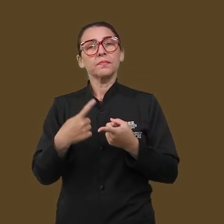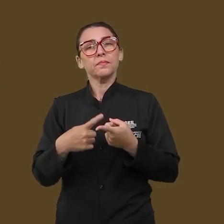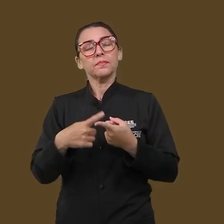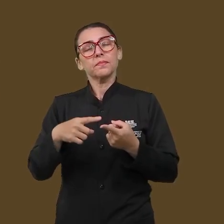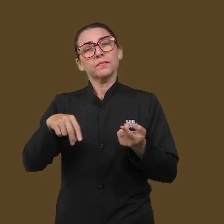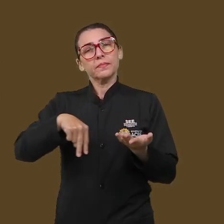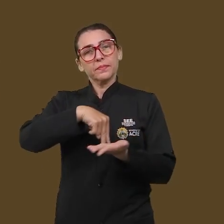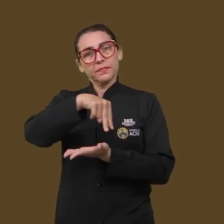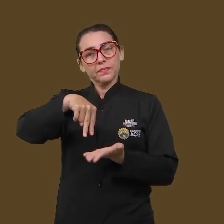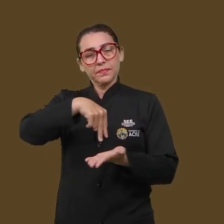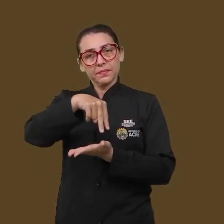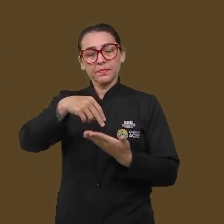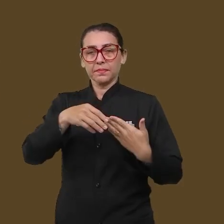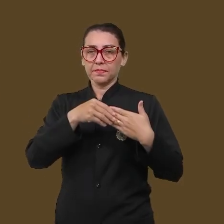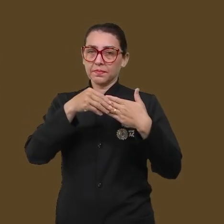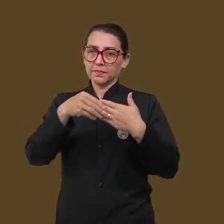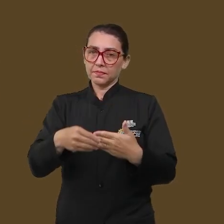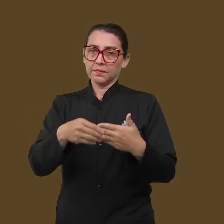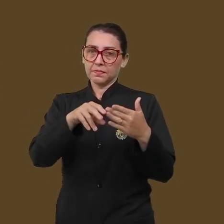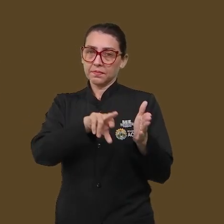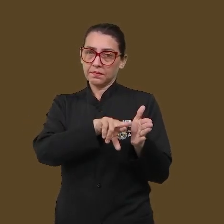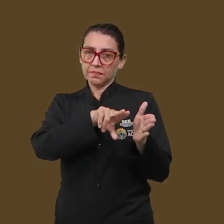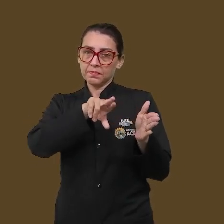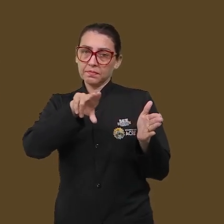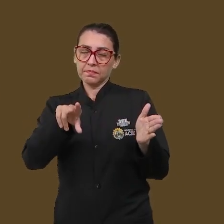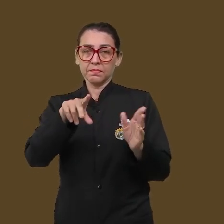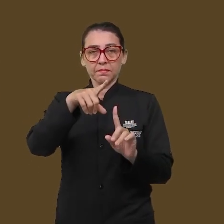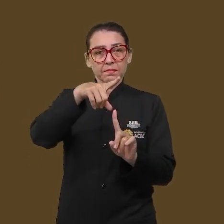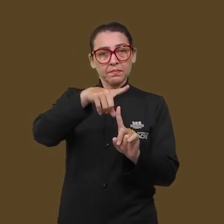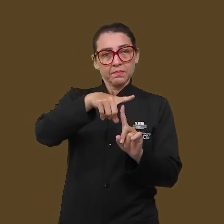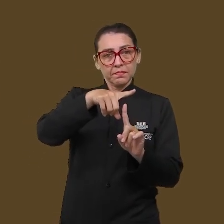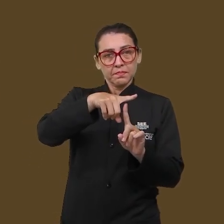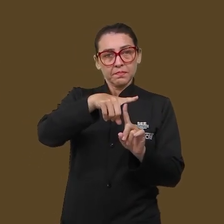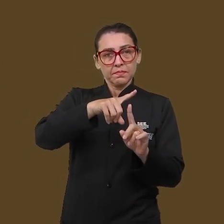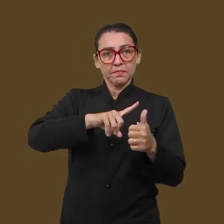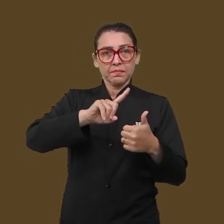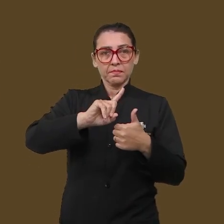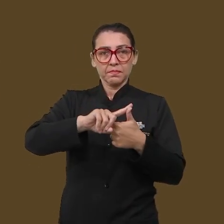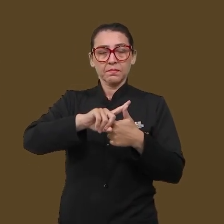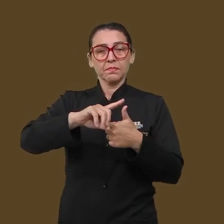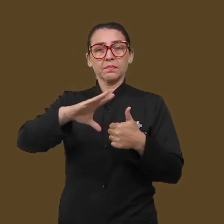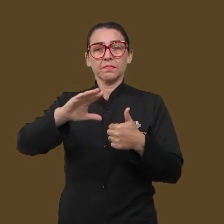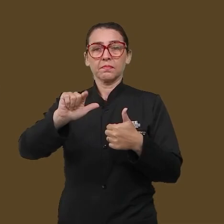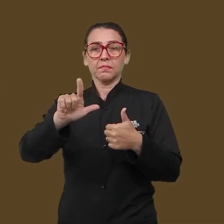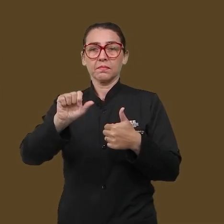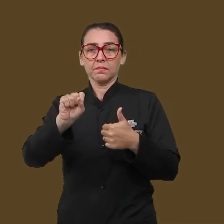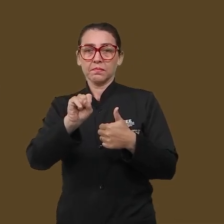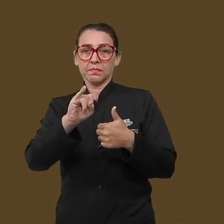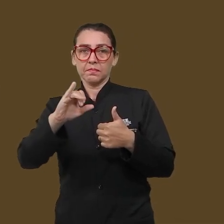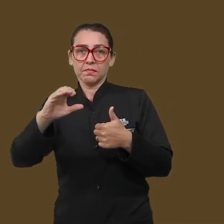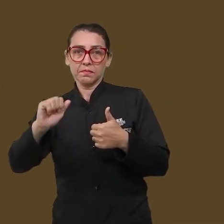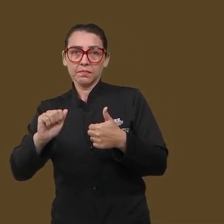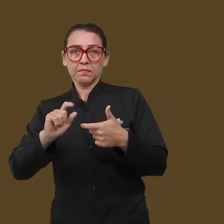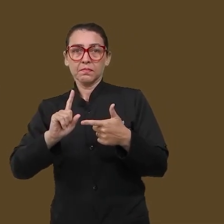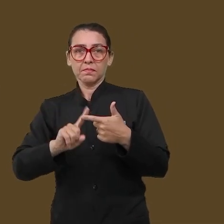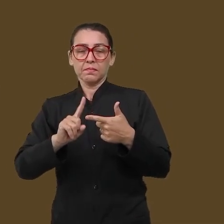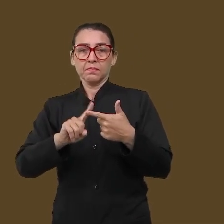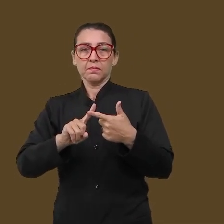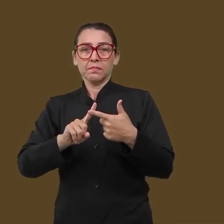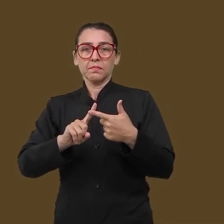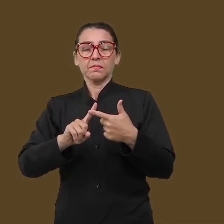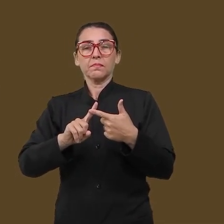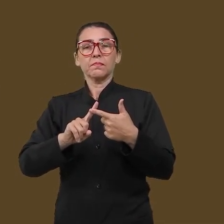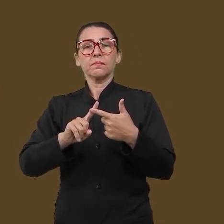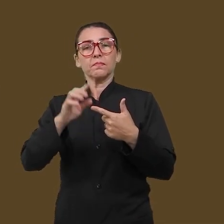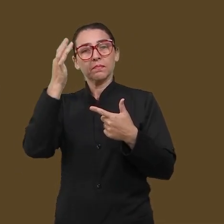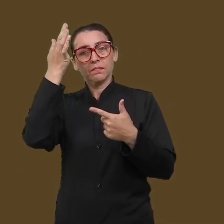dança ela traz aí diferentes tipos, como a dança clássica, a dança folclórica